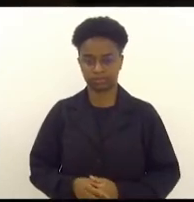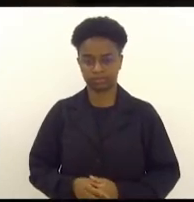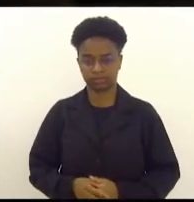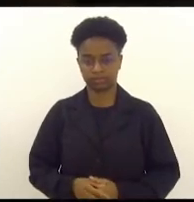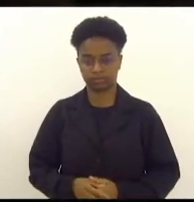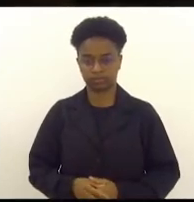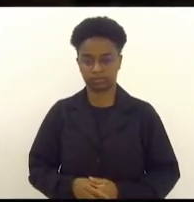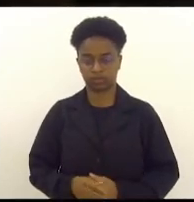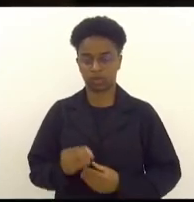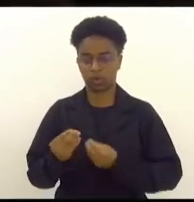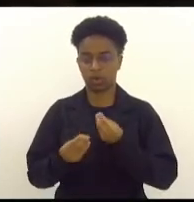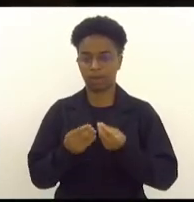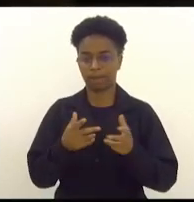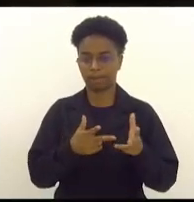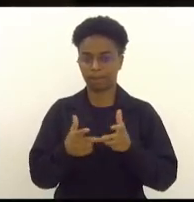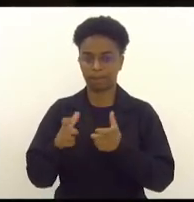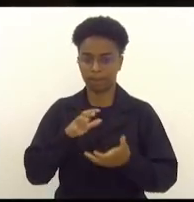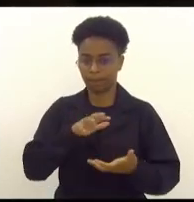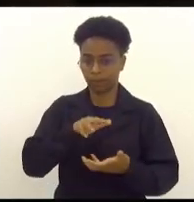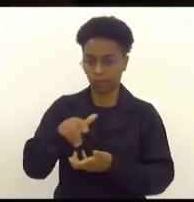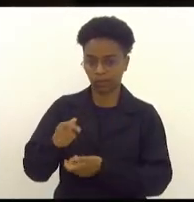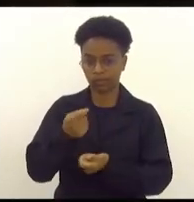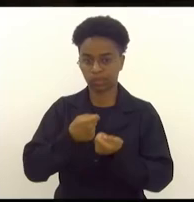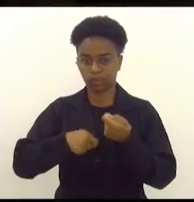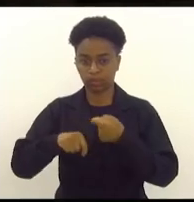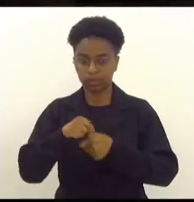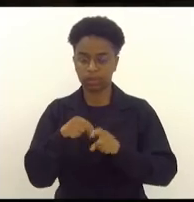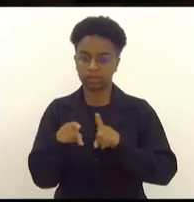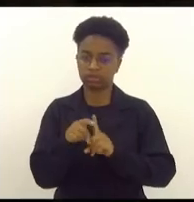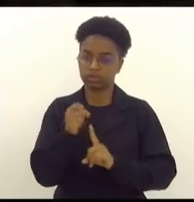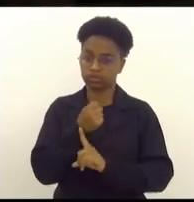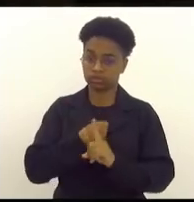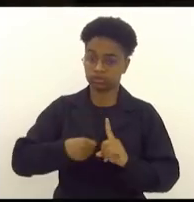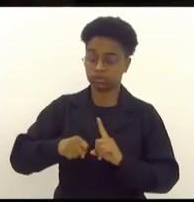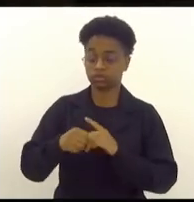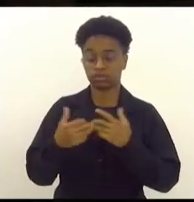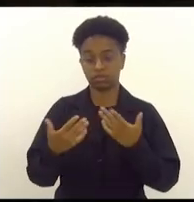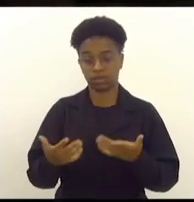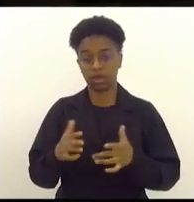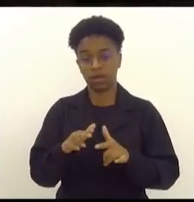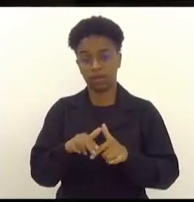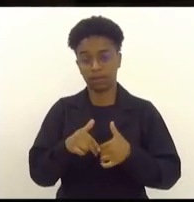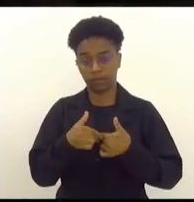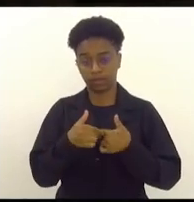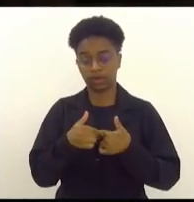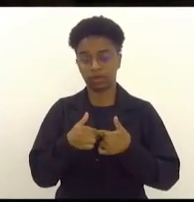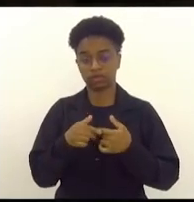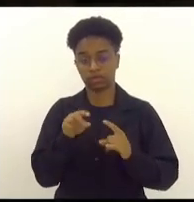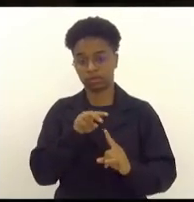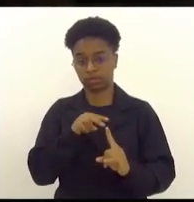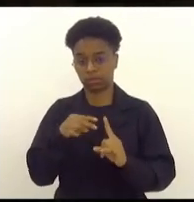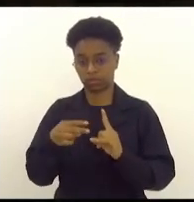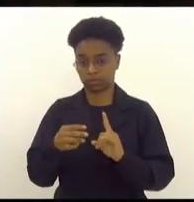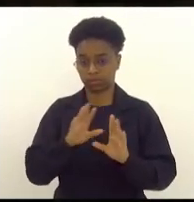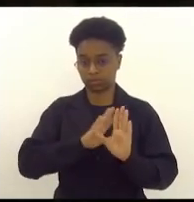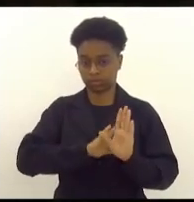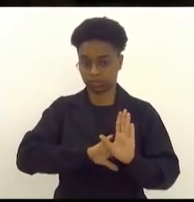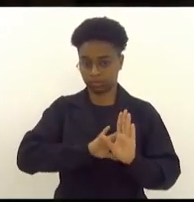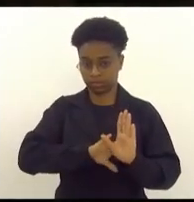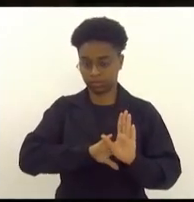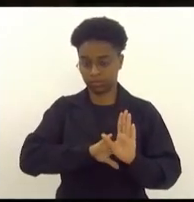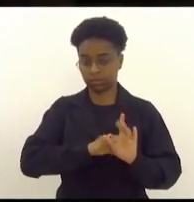do mundo da economia da sociedade e função dessa comissão dessa concepção ideológica